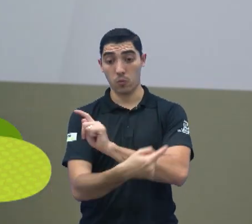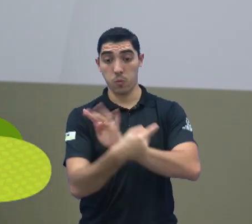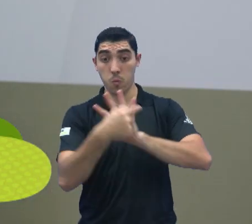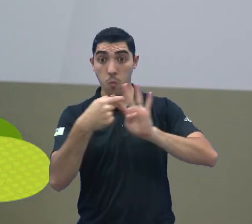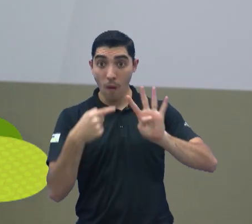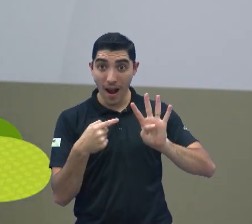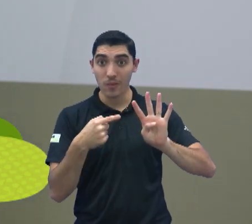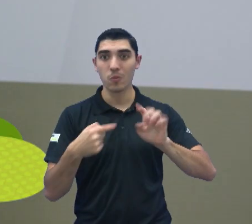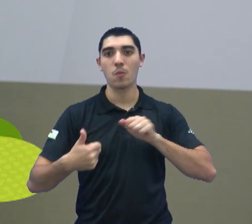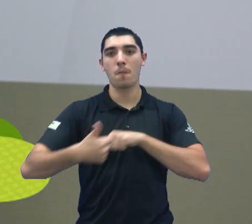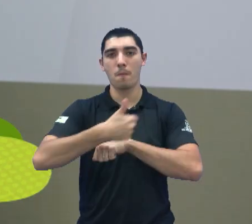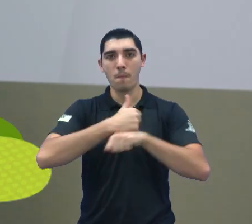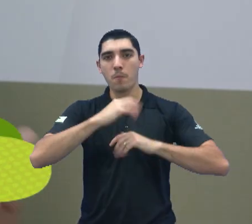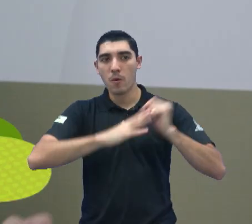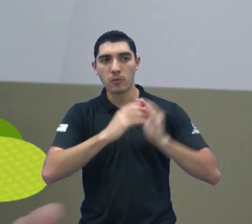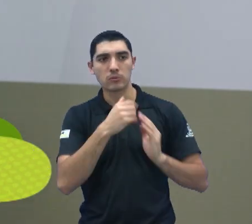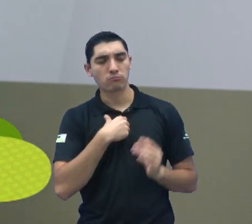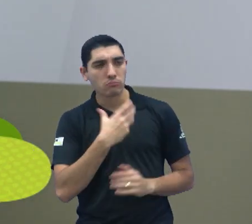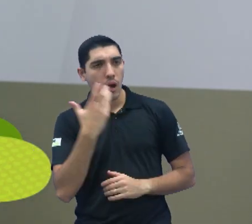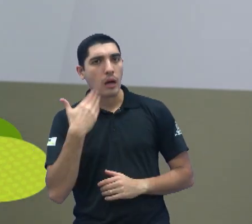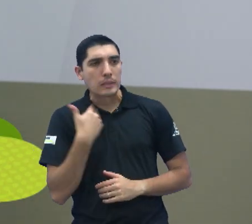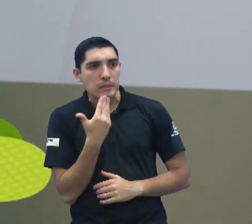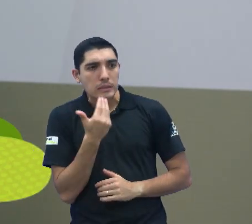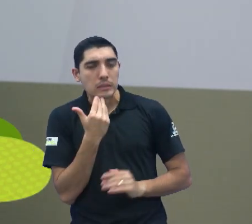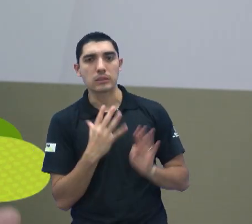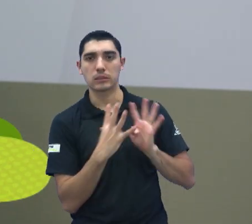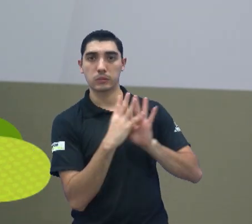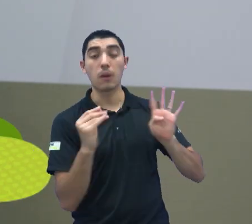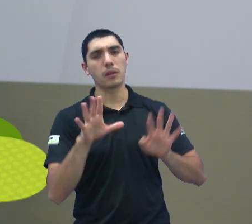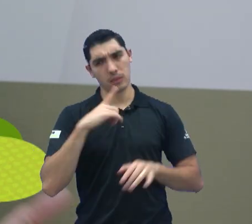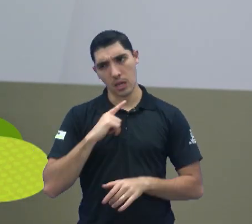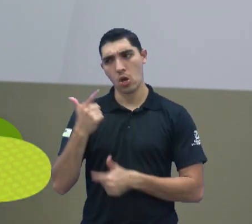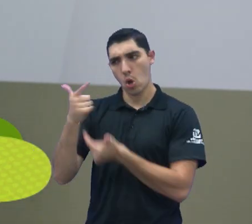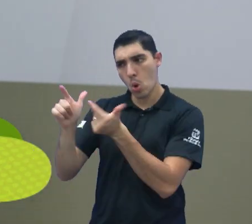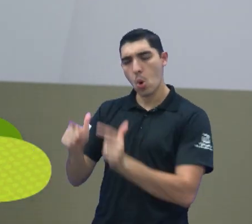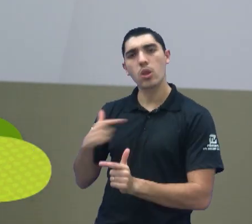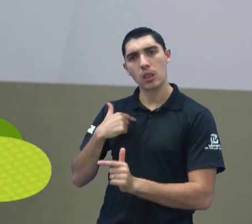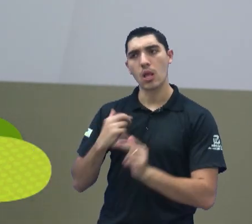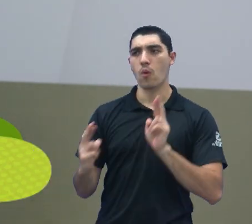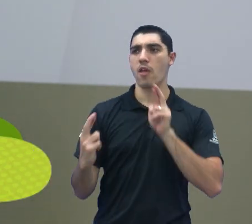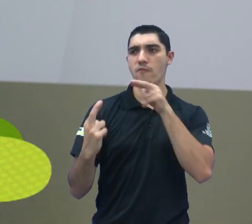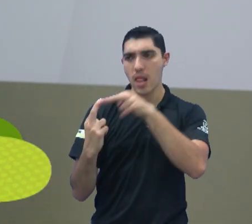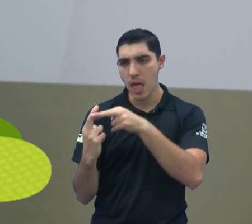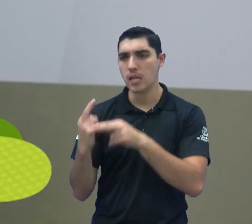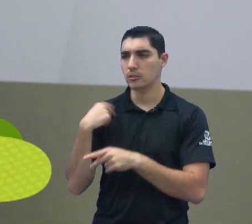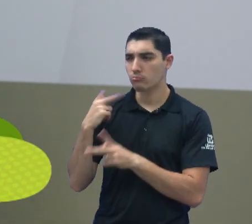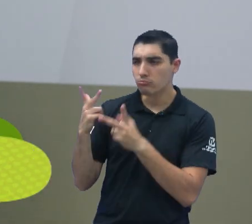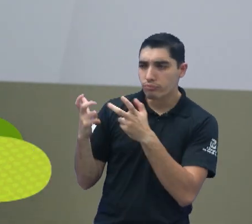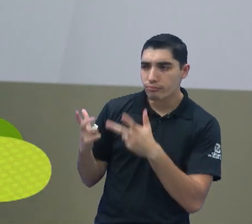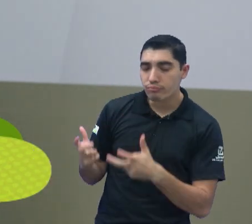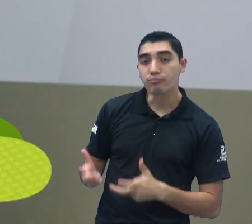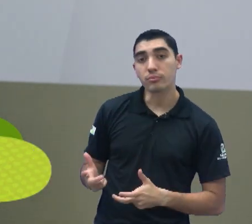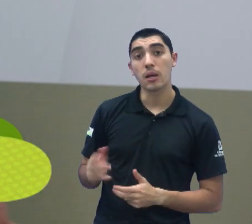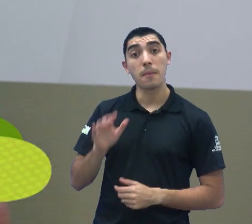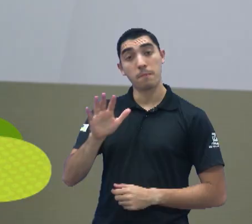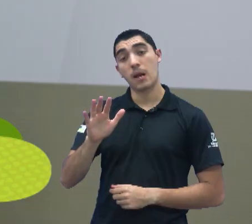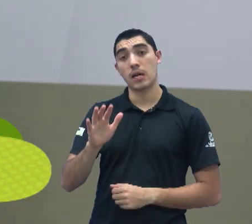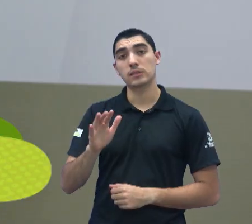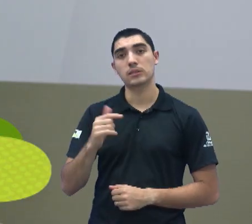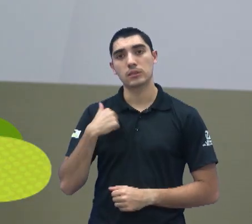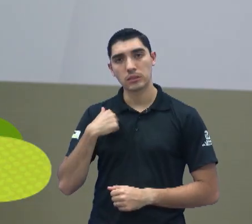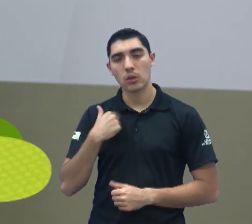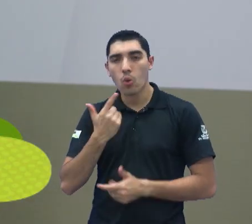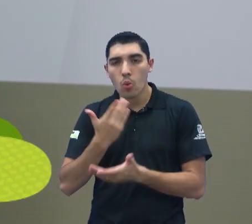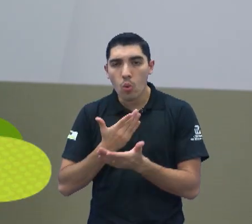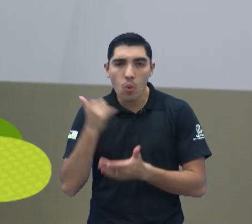Eu tenho outras referências, né, que eu nunca trabalhei, mas que já vejo, acompanho há muitos anos. Mas acho que eu fui pegando um pouquinho de